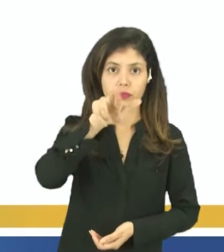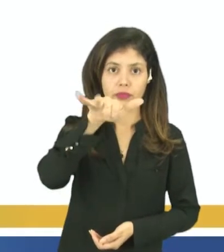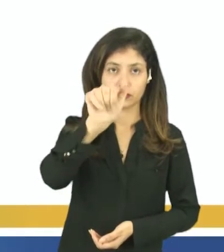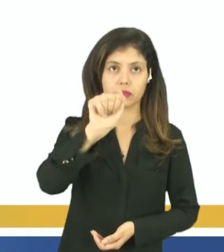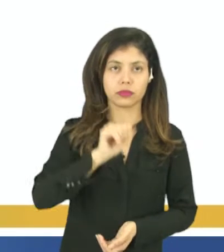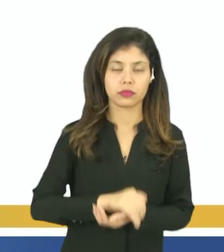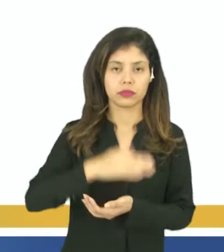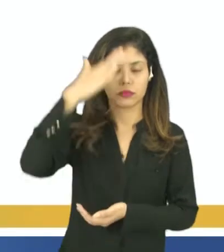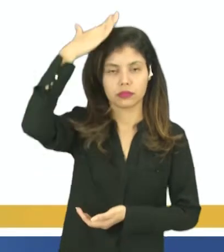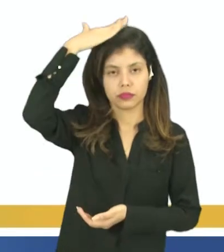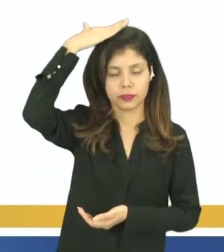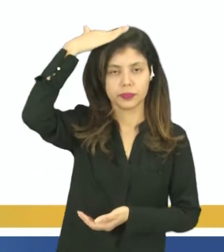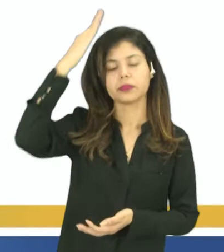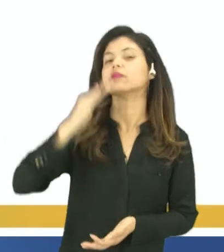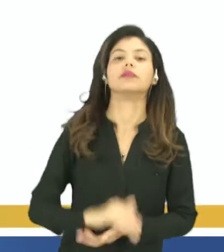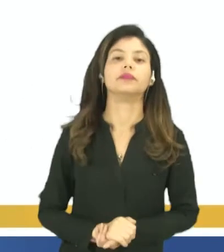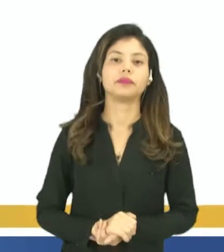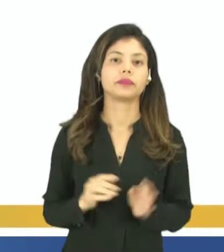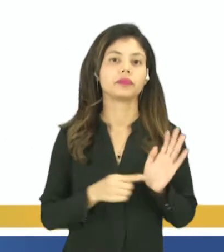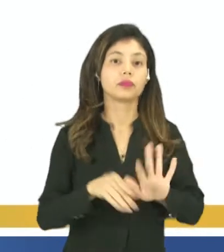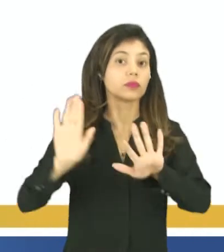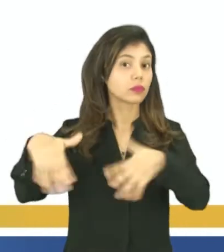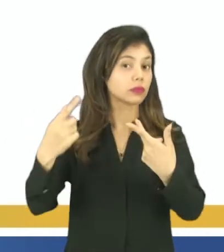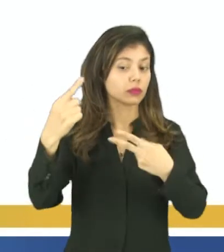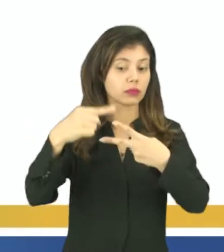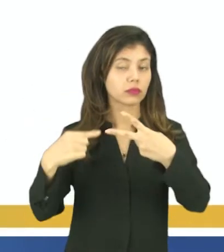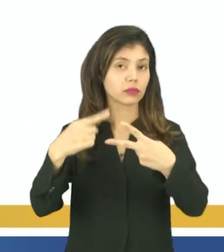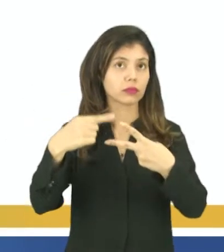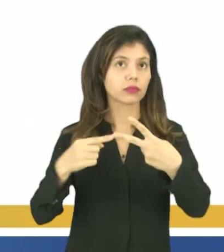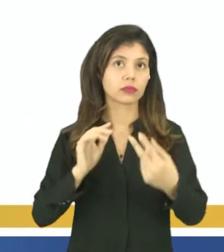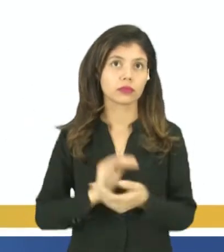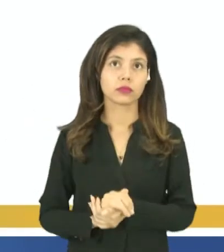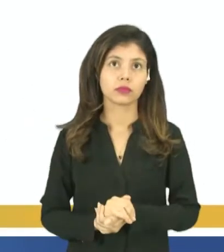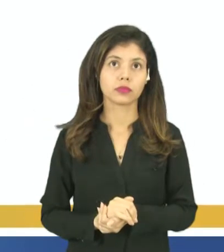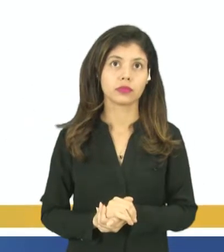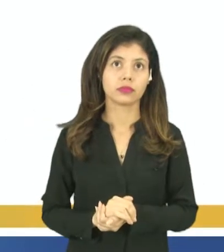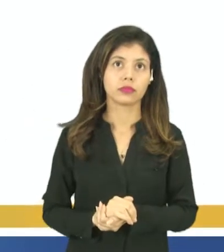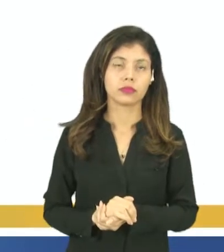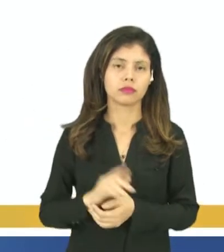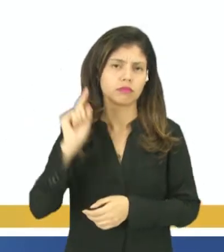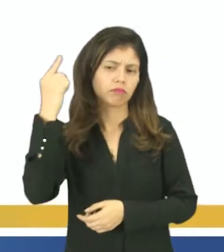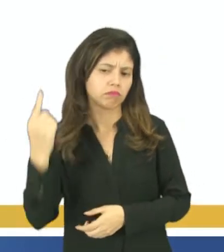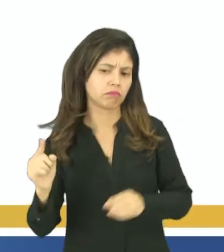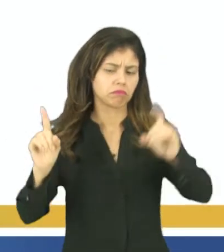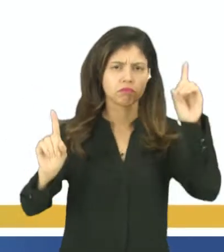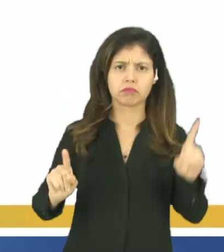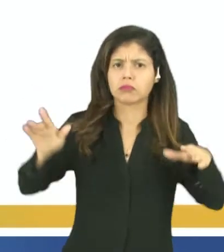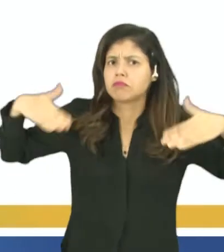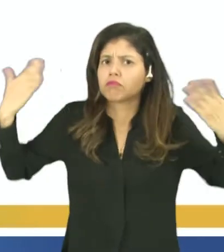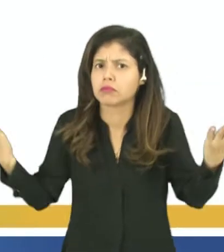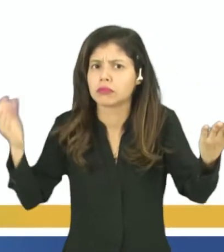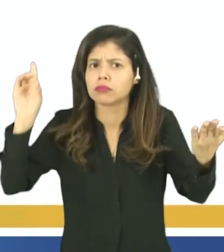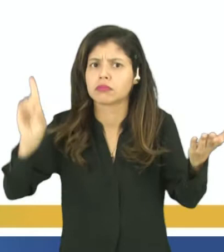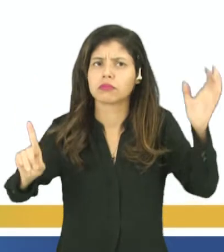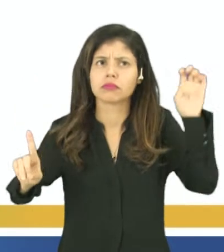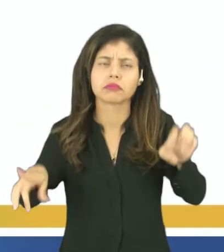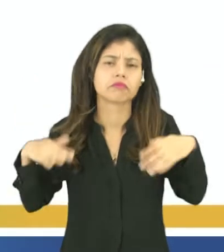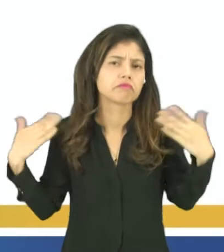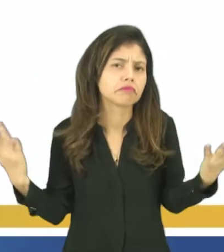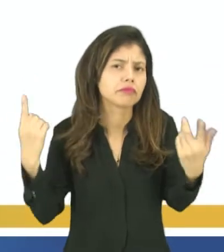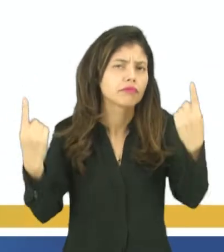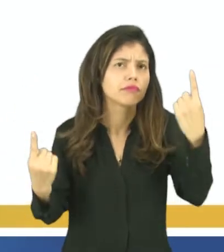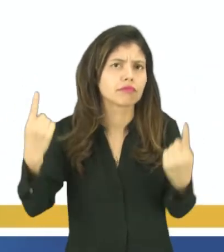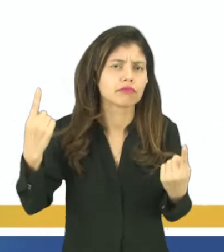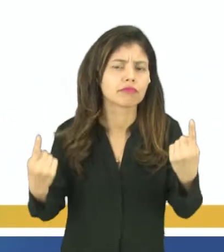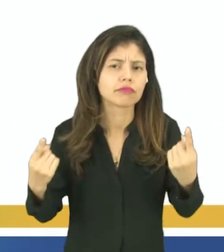Na sua concepção, qual dos dois lados é o México e qual é o outro lado pertence aos Estados